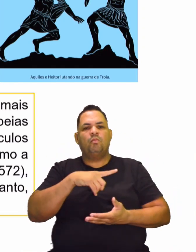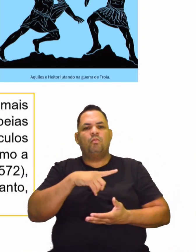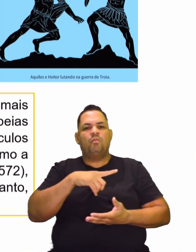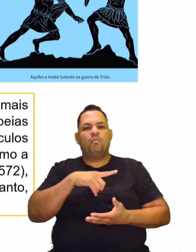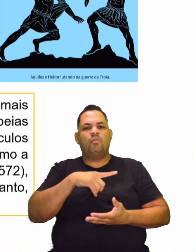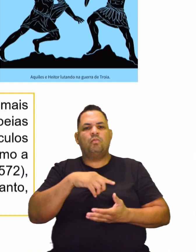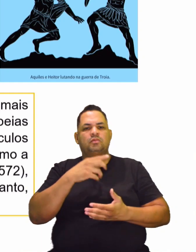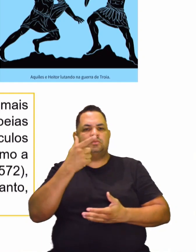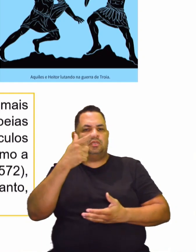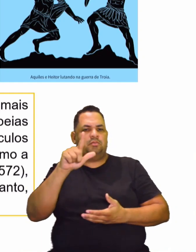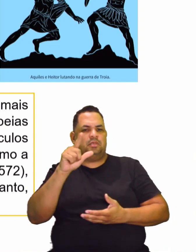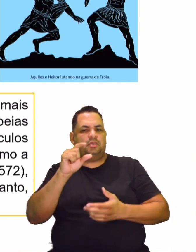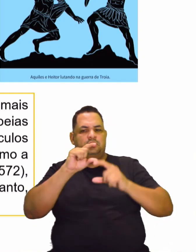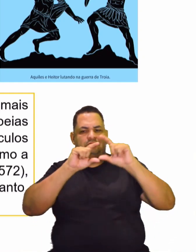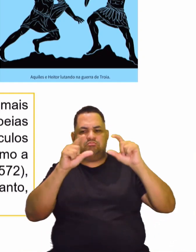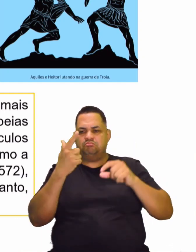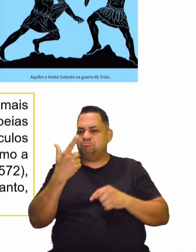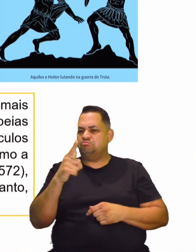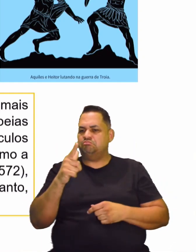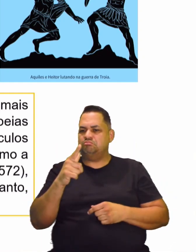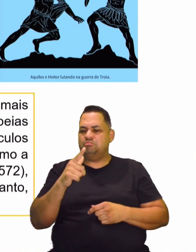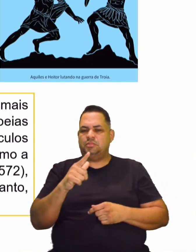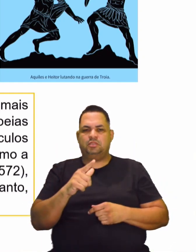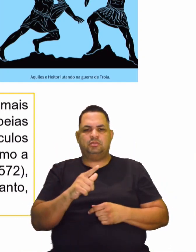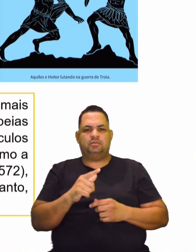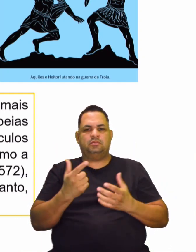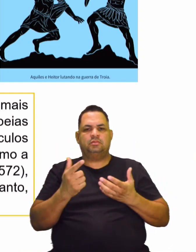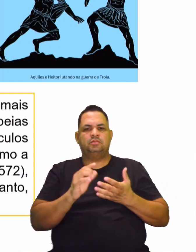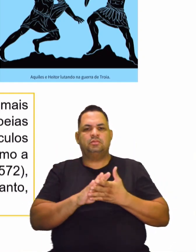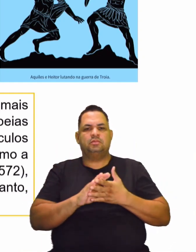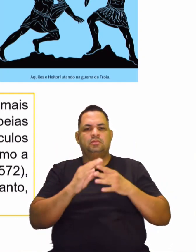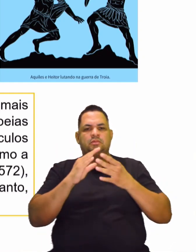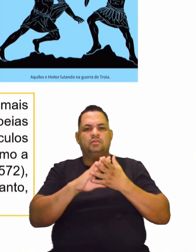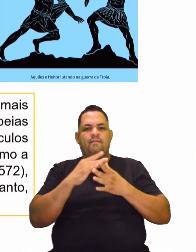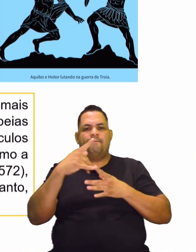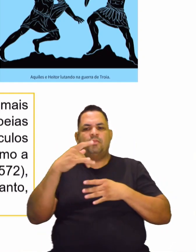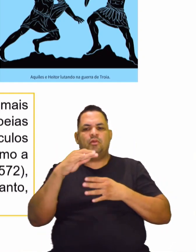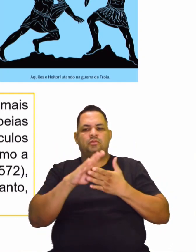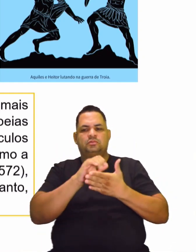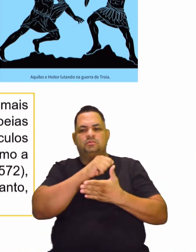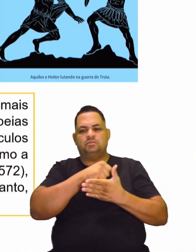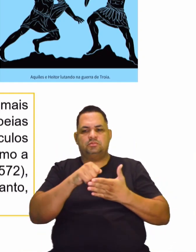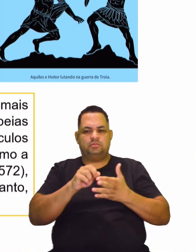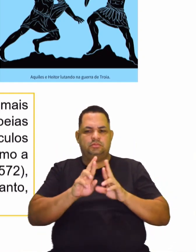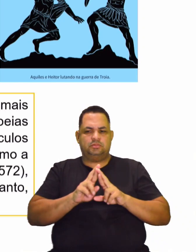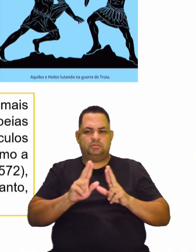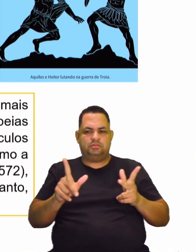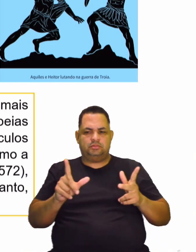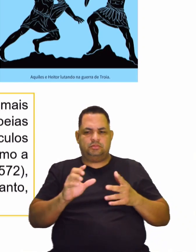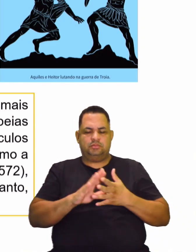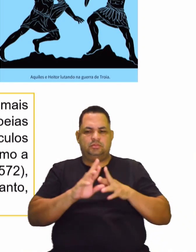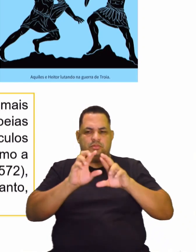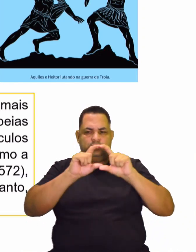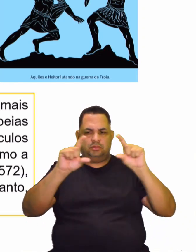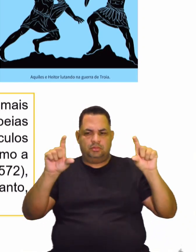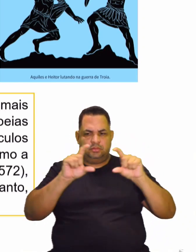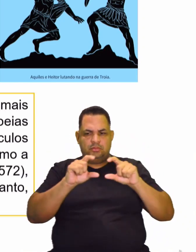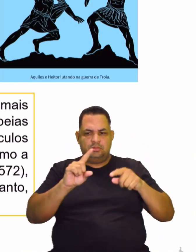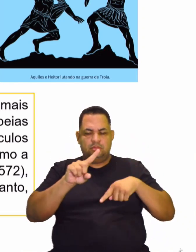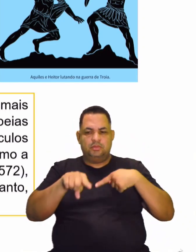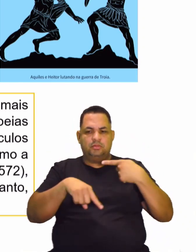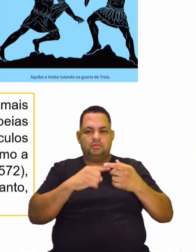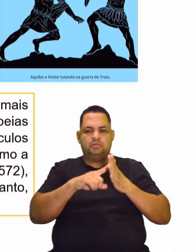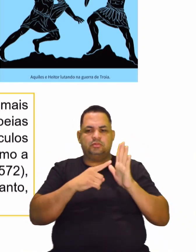se repetem, né? Então, a prosa é uma forma de escrita diferenciada dos versos. Depois eu vou trazer ali as